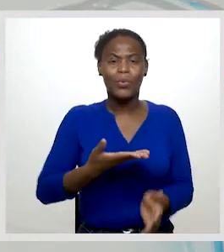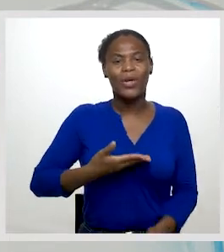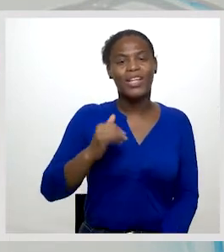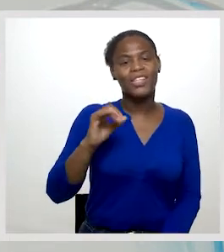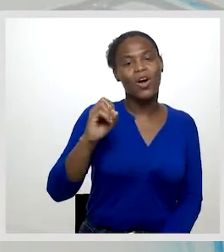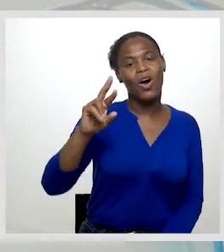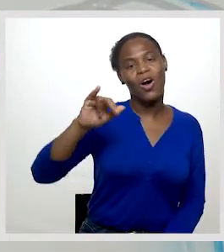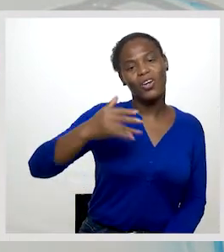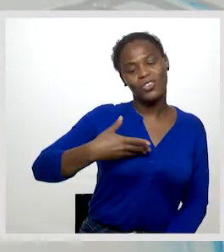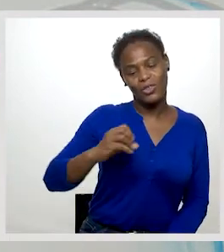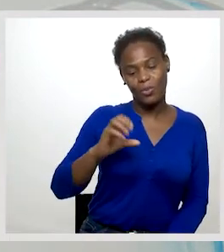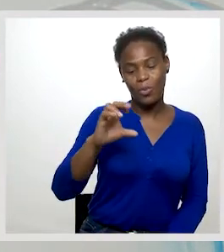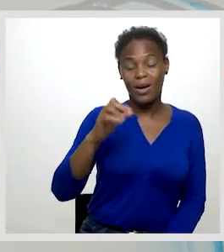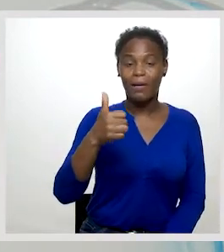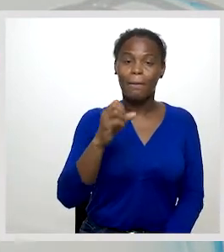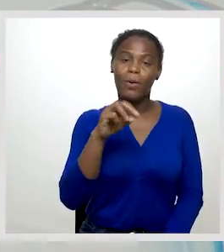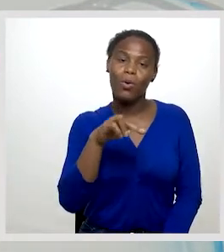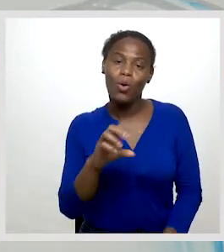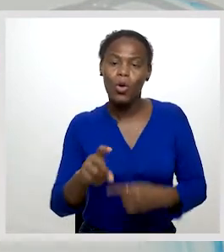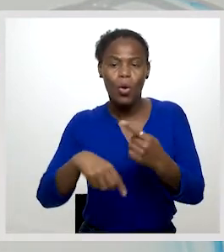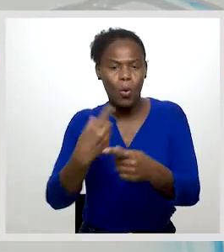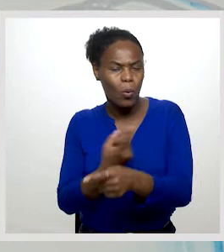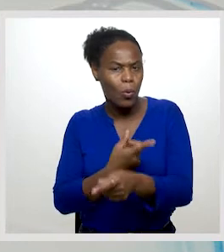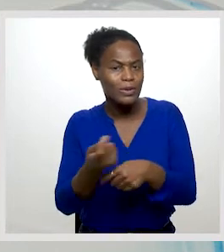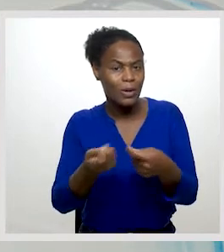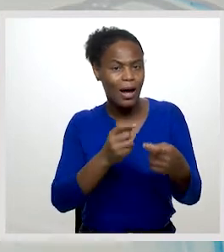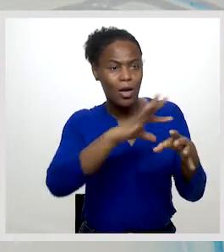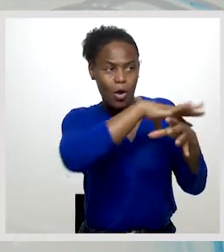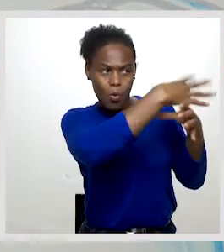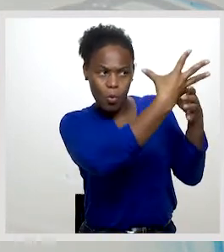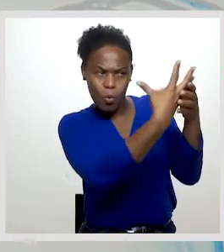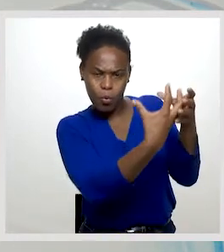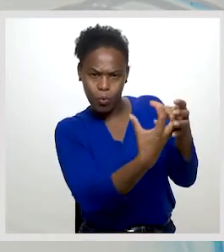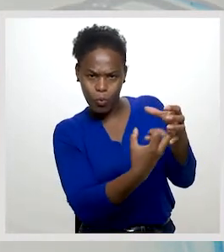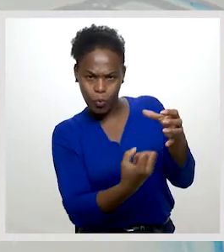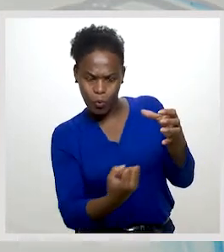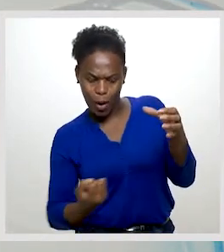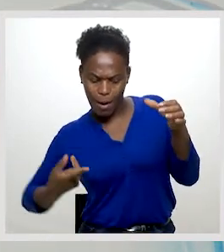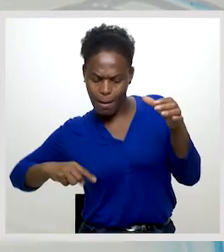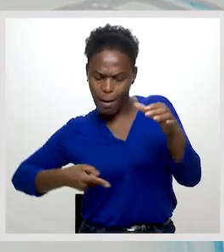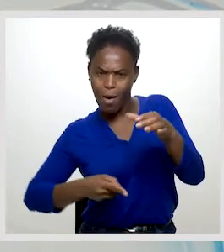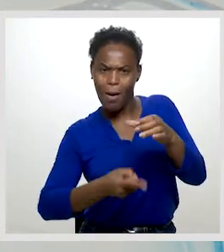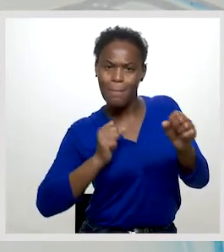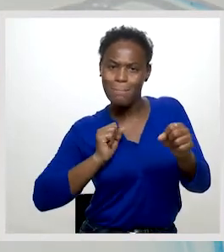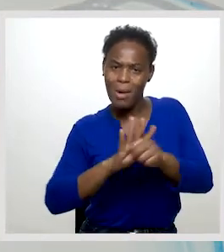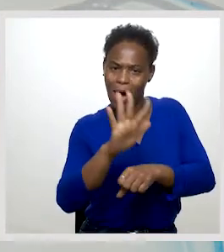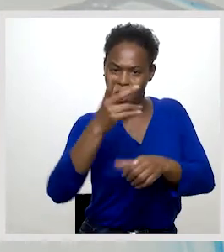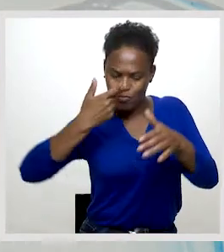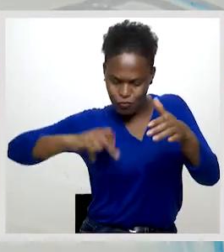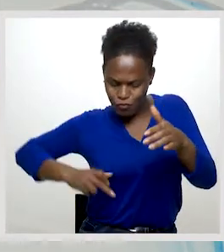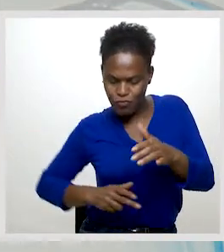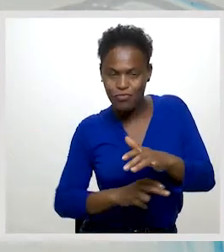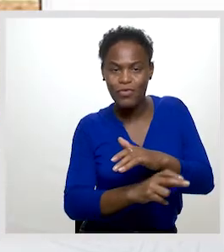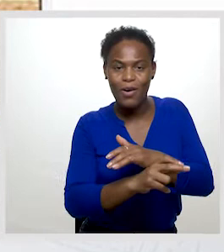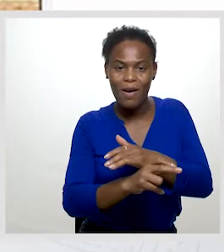de carbono e outros compostos orgânicos para os fundos dos mares. E então, o que